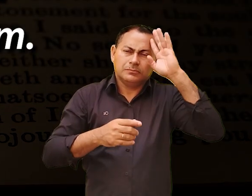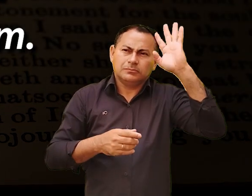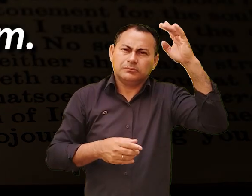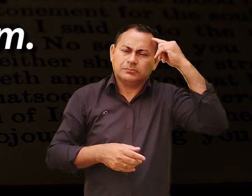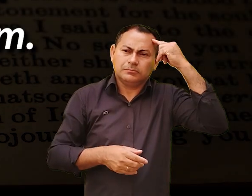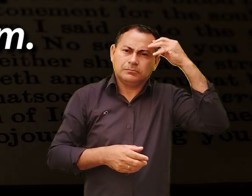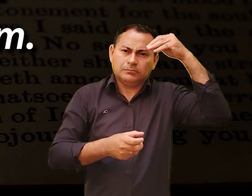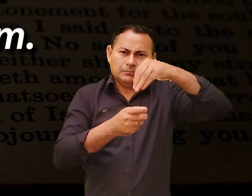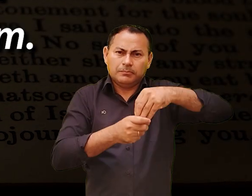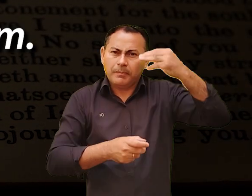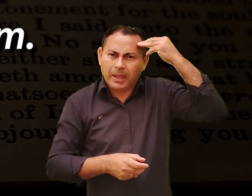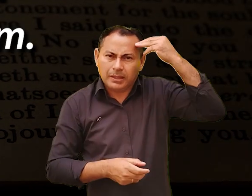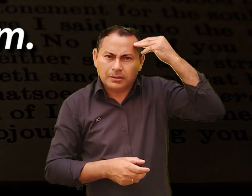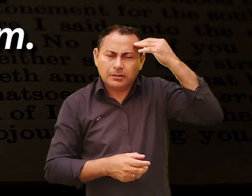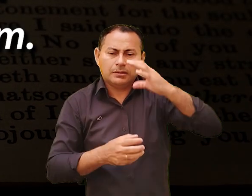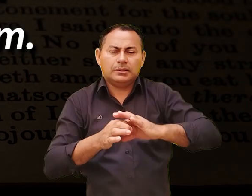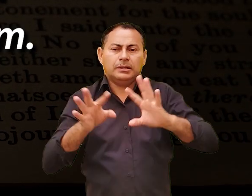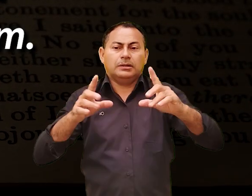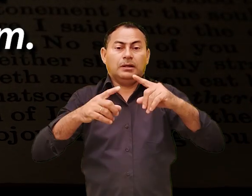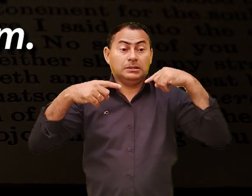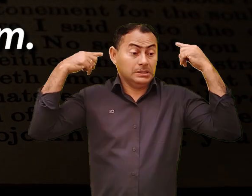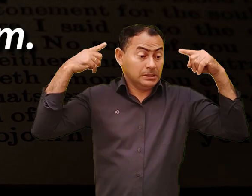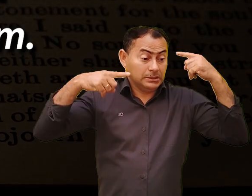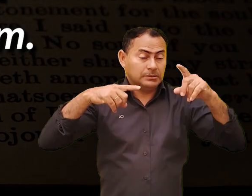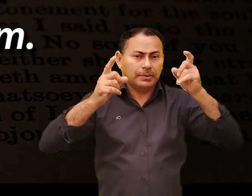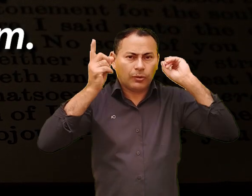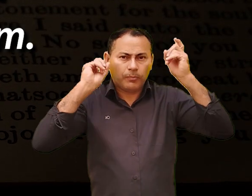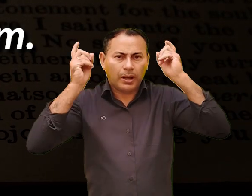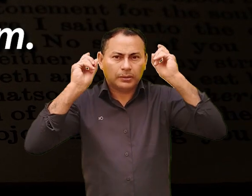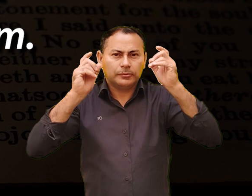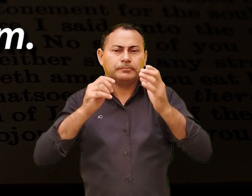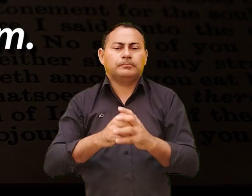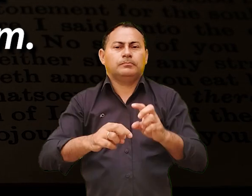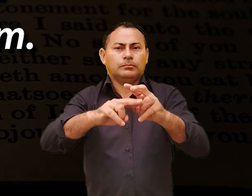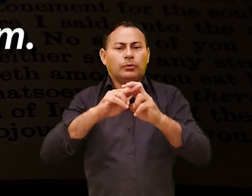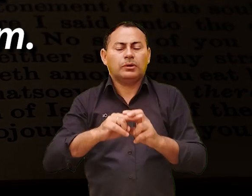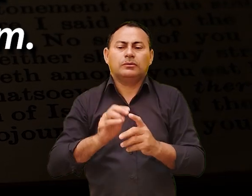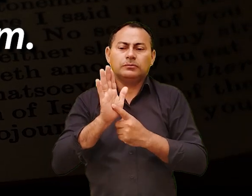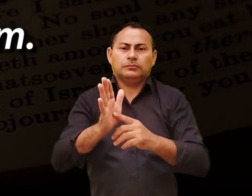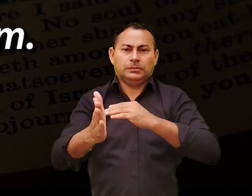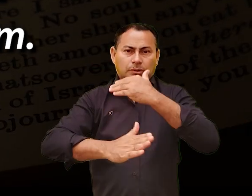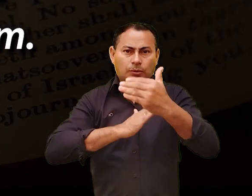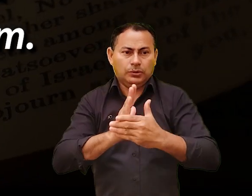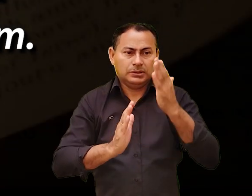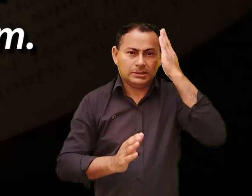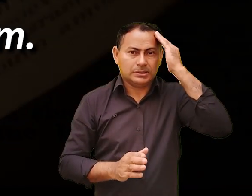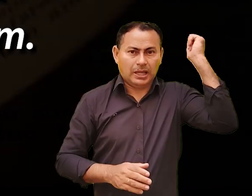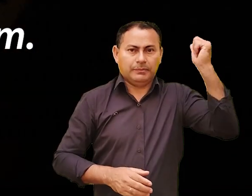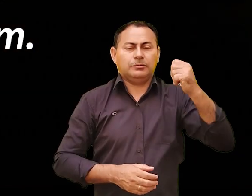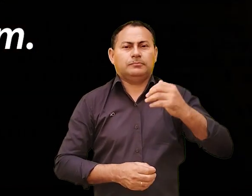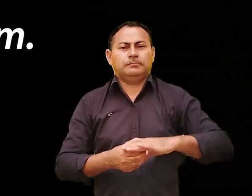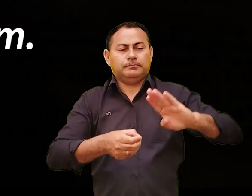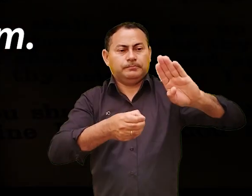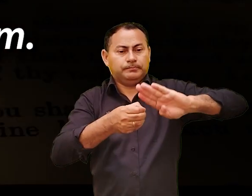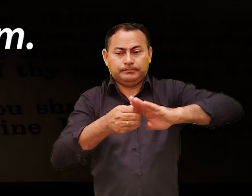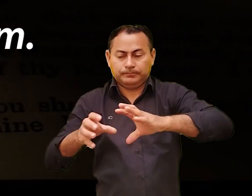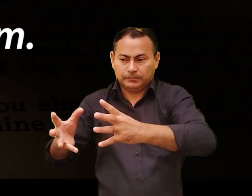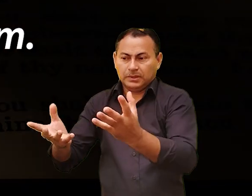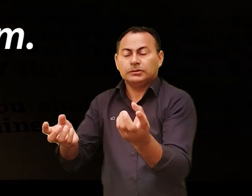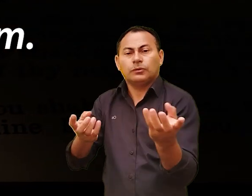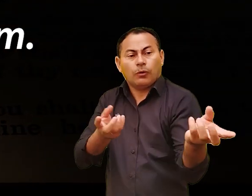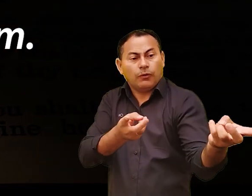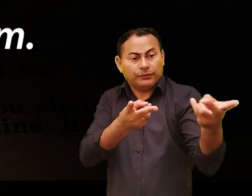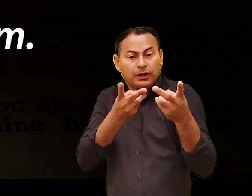pela minha mente deixaram-me aterrorizado. Por isso decretei que todos os sábios da Babilônia fossem trazidos